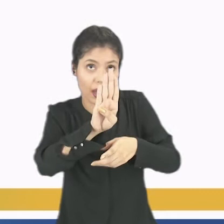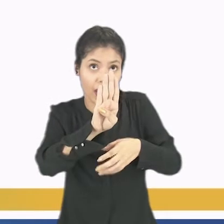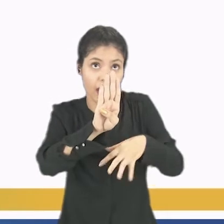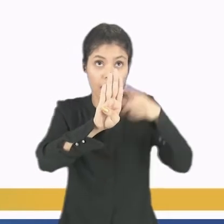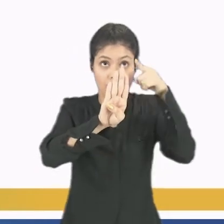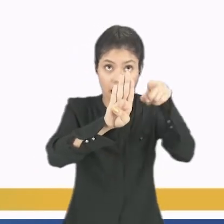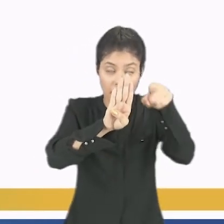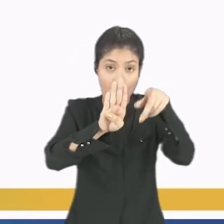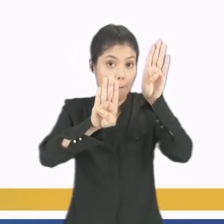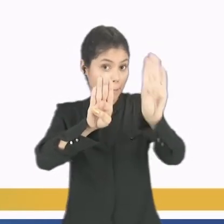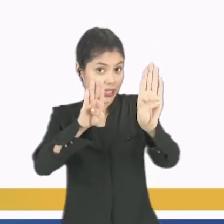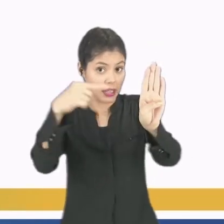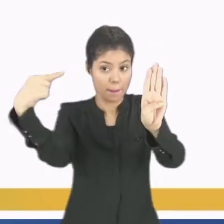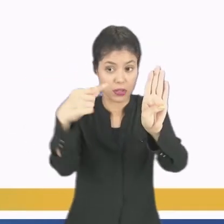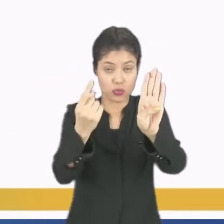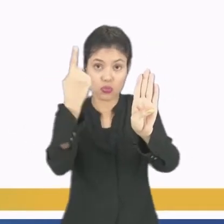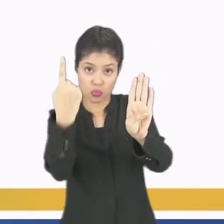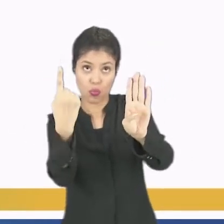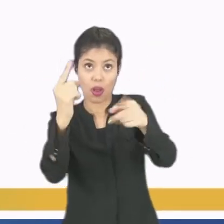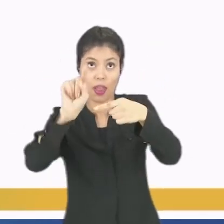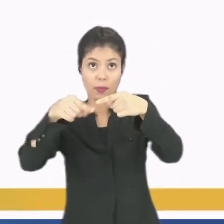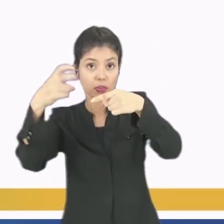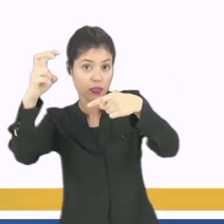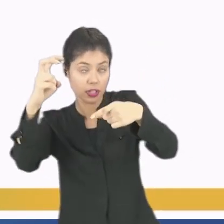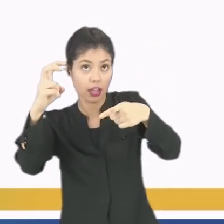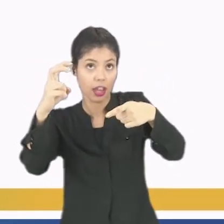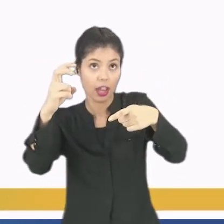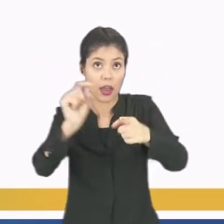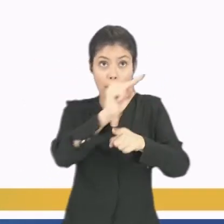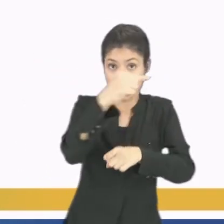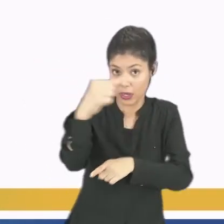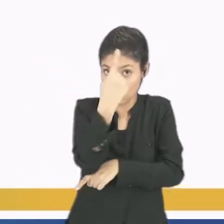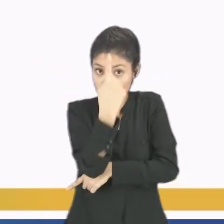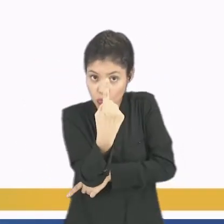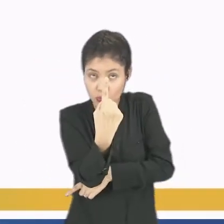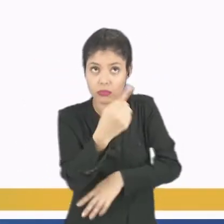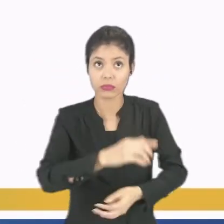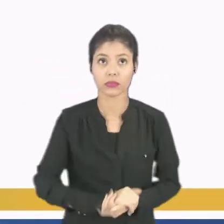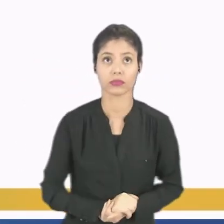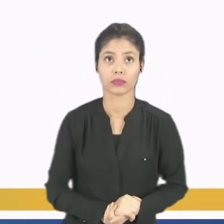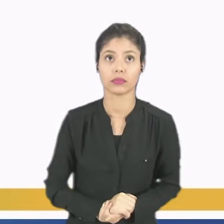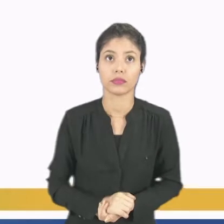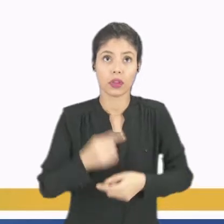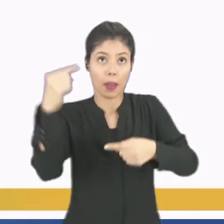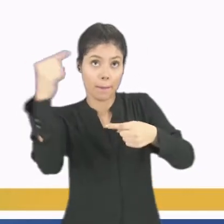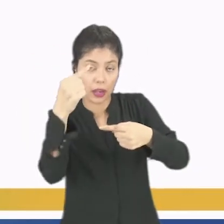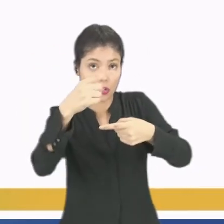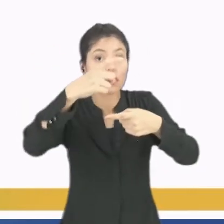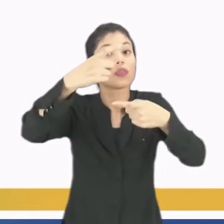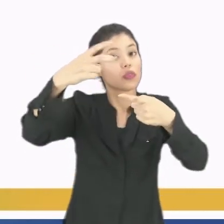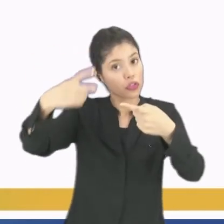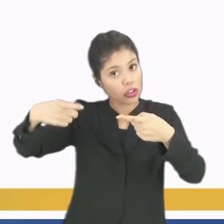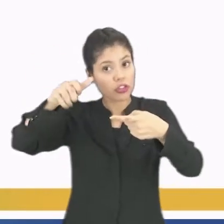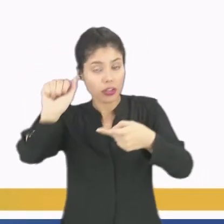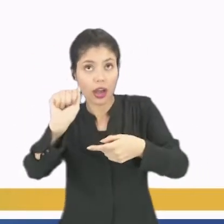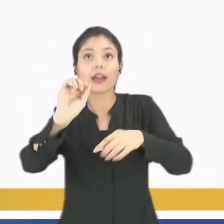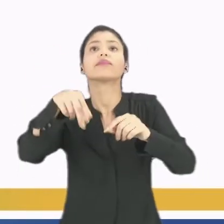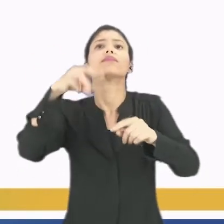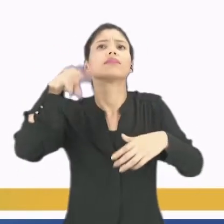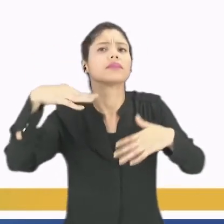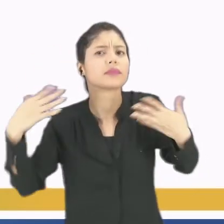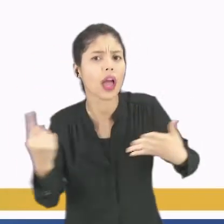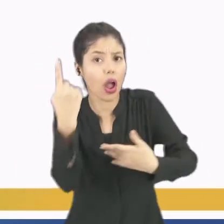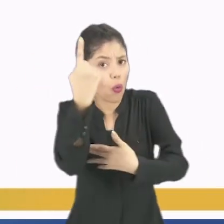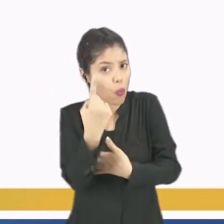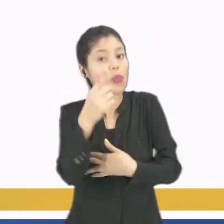ó, aqui é B, aqui é XB e YB. X de B é menos 1. Menos o X de A. Quem é o X de A?